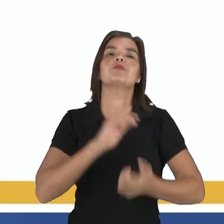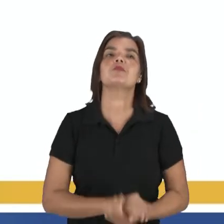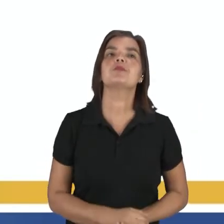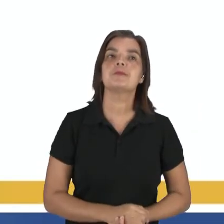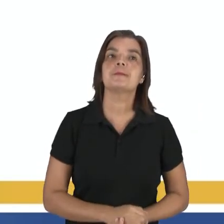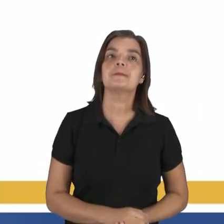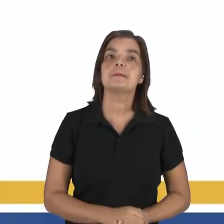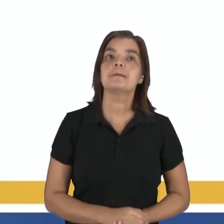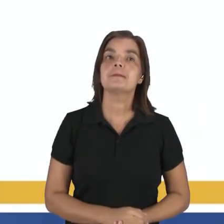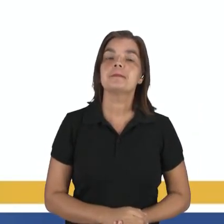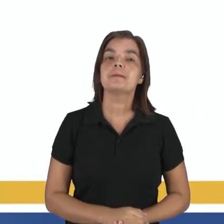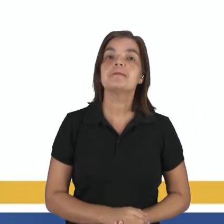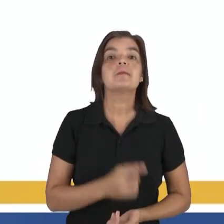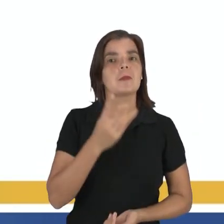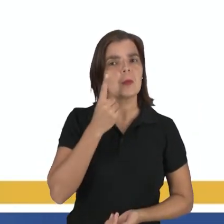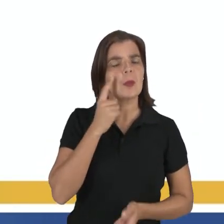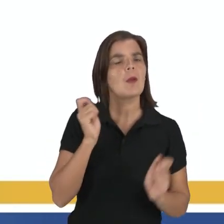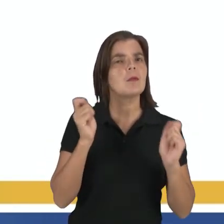no átomo.